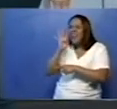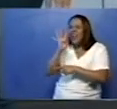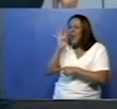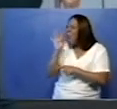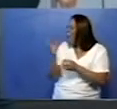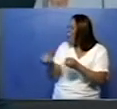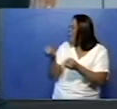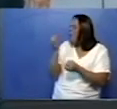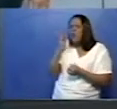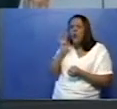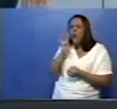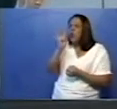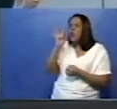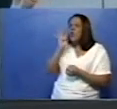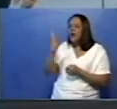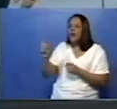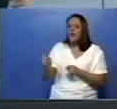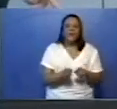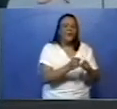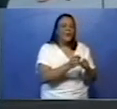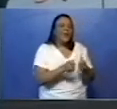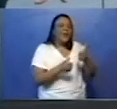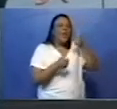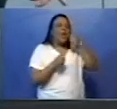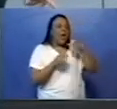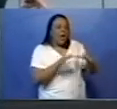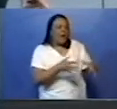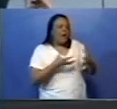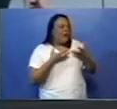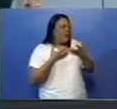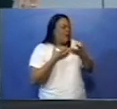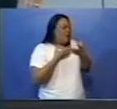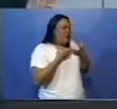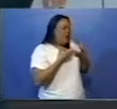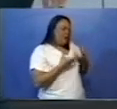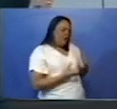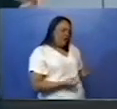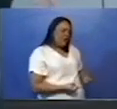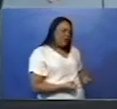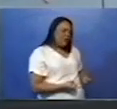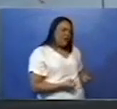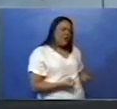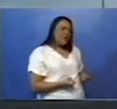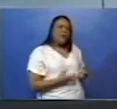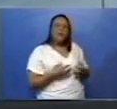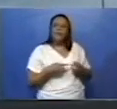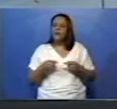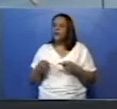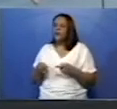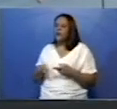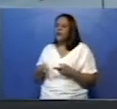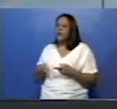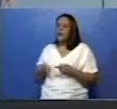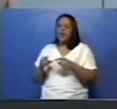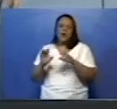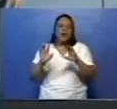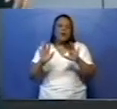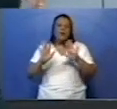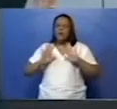mesmo. A garota, muito cansada, super cansada, parou para descansar.